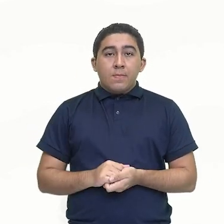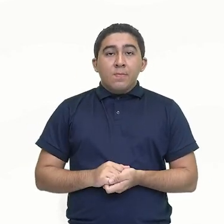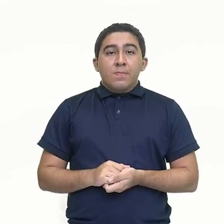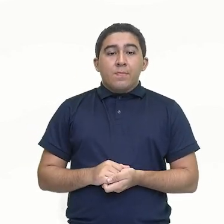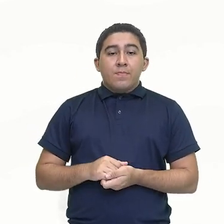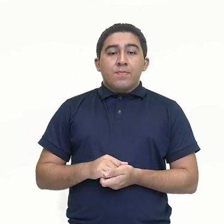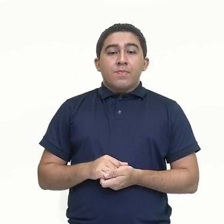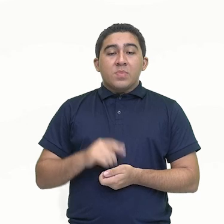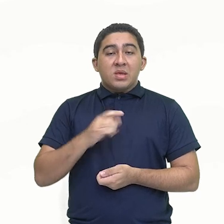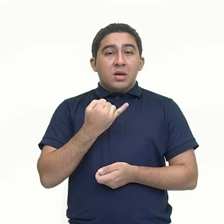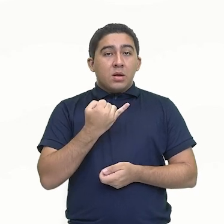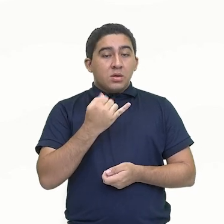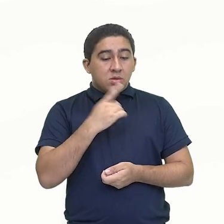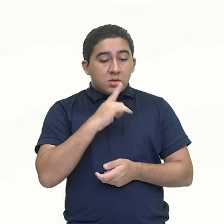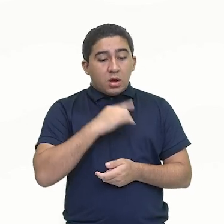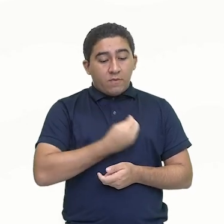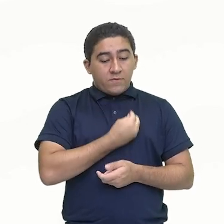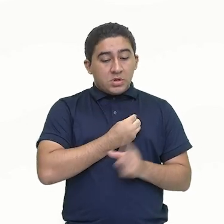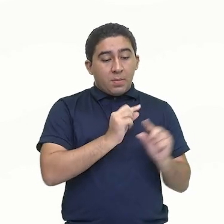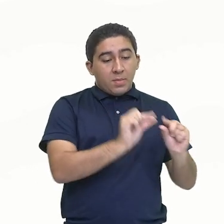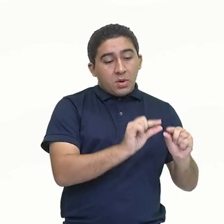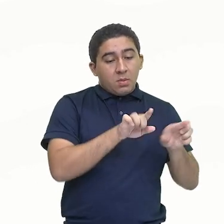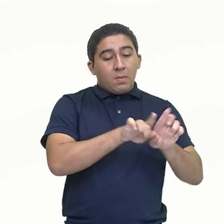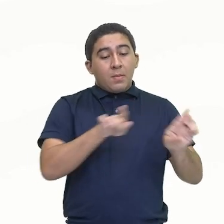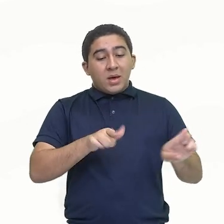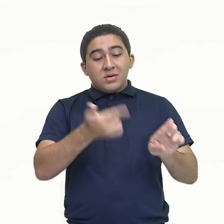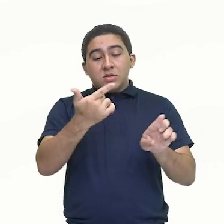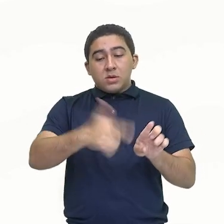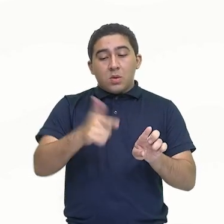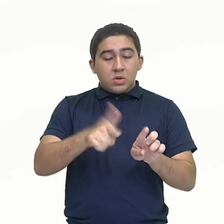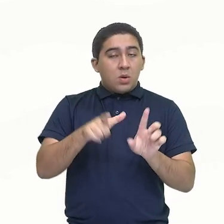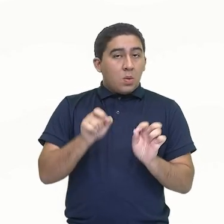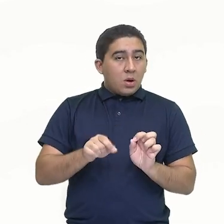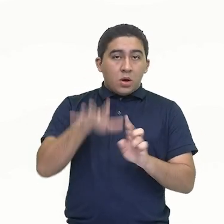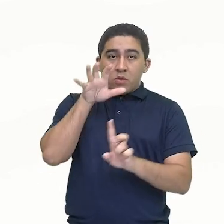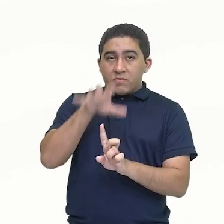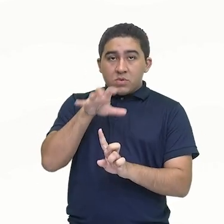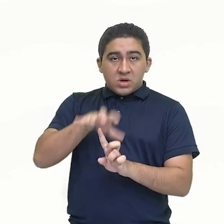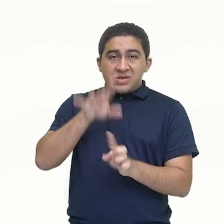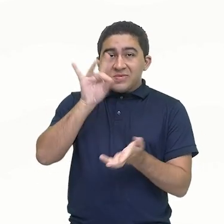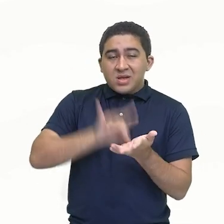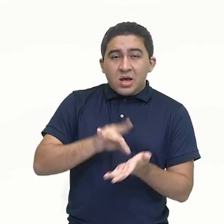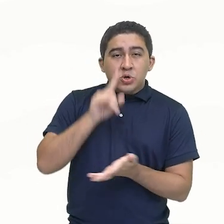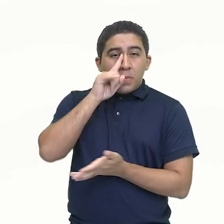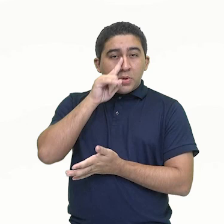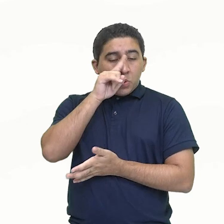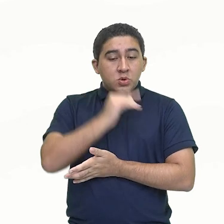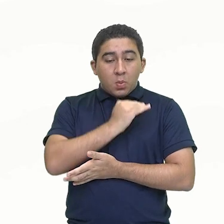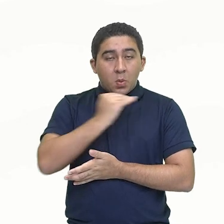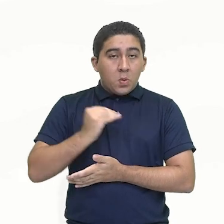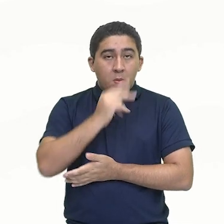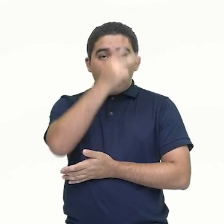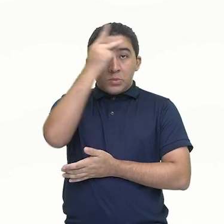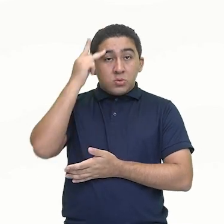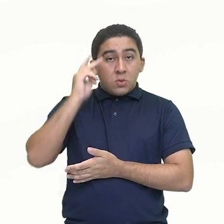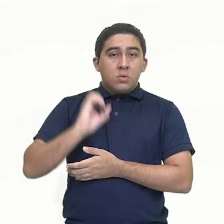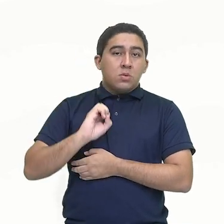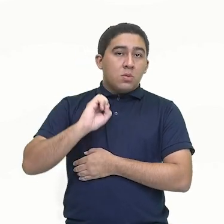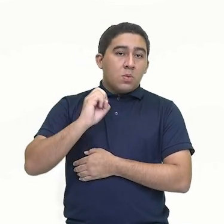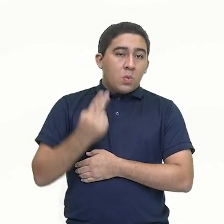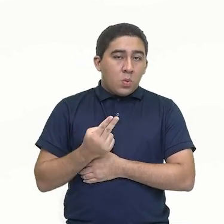doenças, mas que não têm esse efeito letal de causar a morte, ou